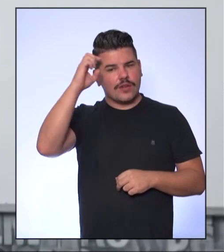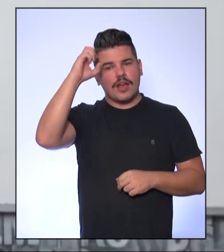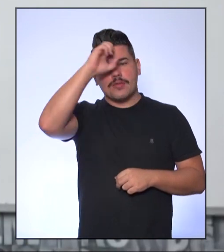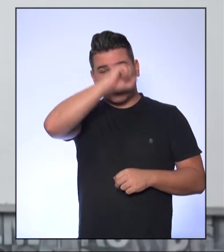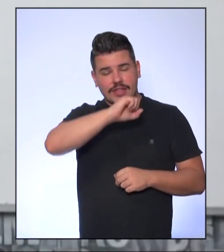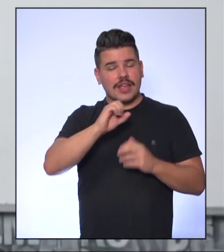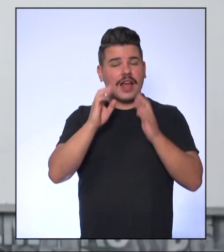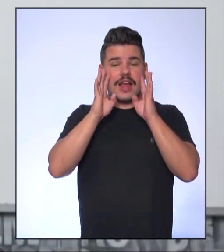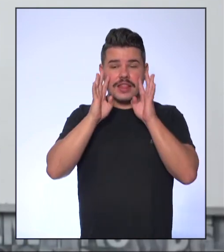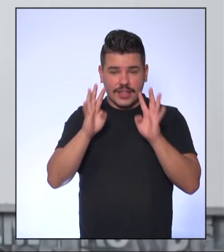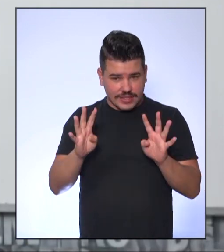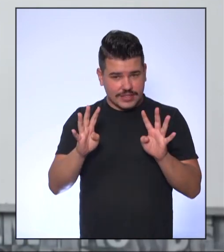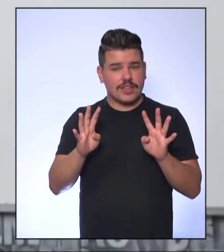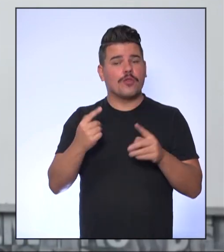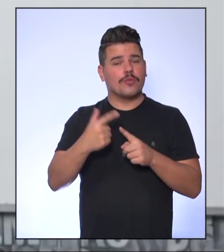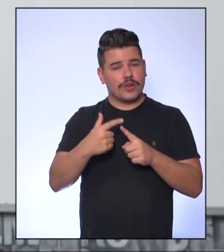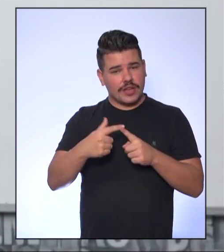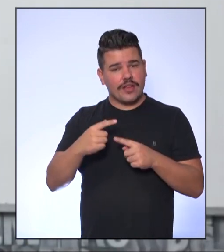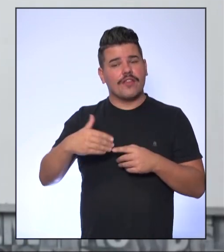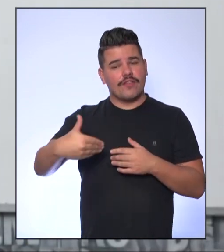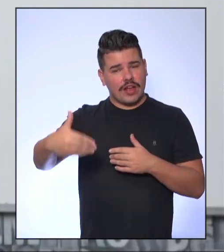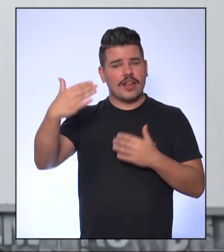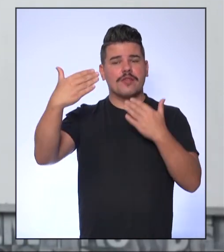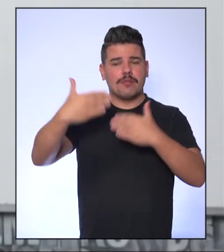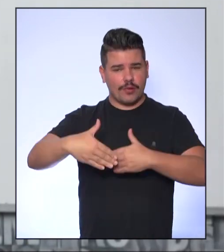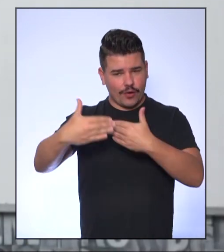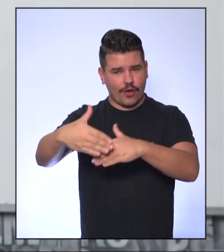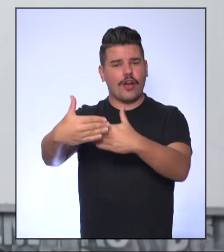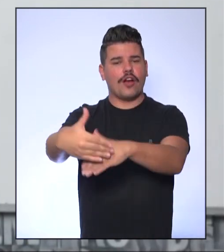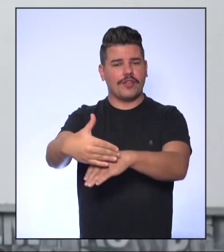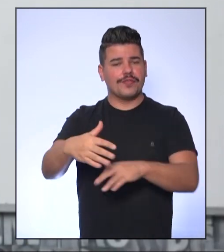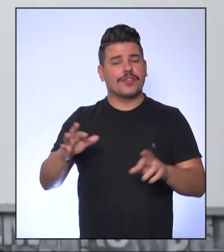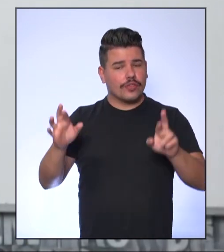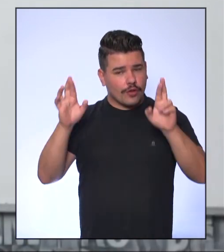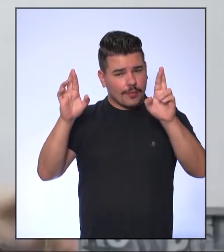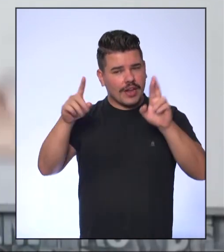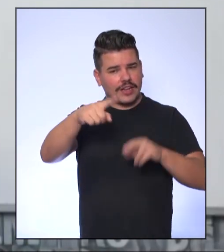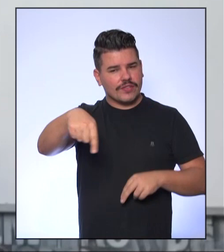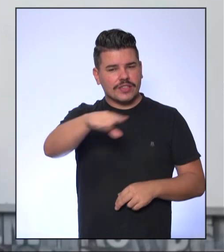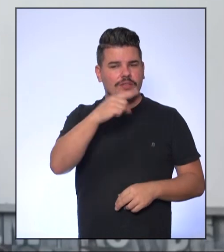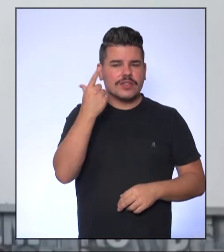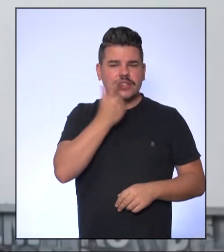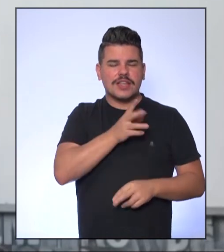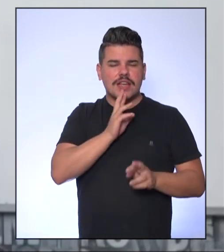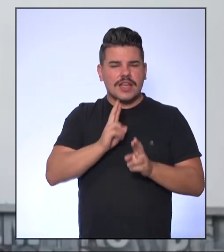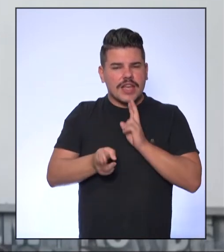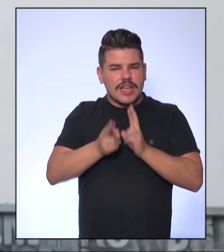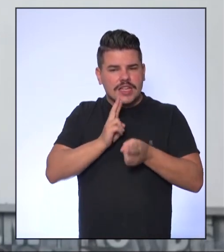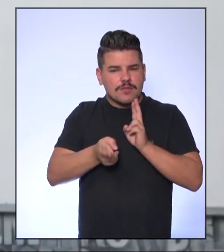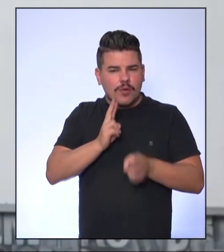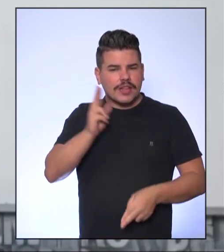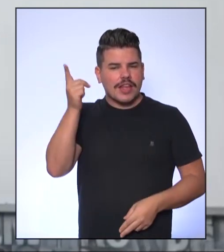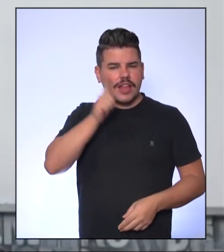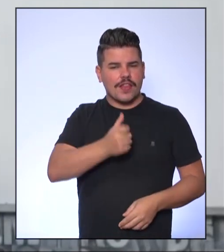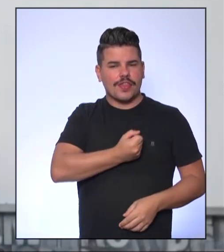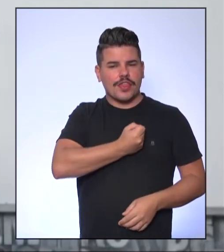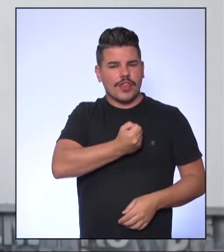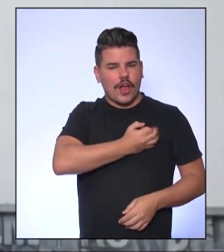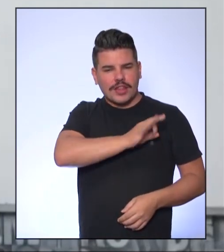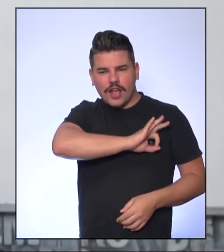atenção, porque esse conteúdo vai aparecer nas provas esse ano e eu espero que você consiga a sua boa